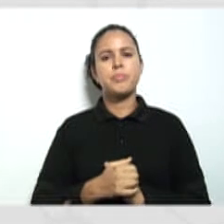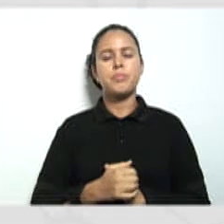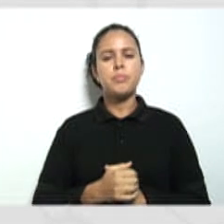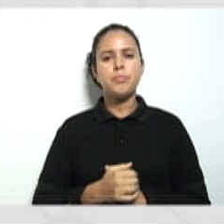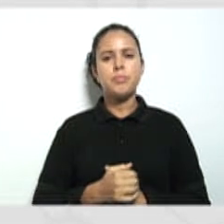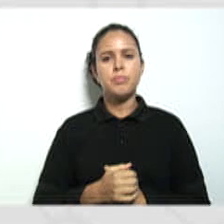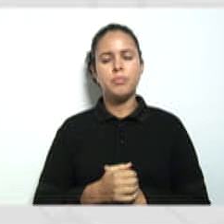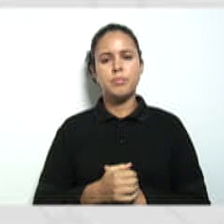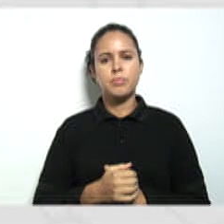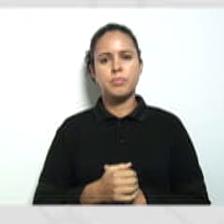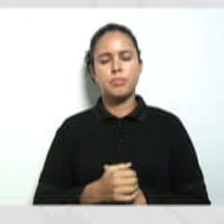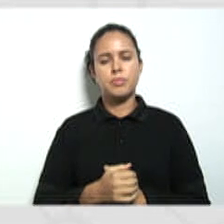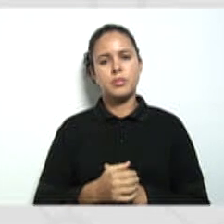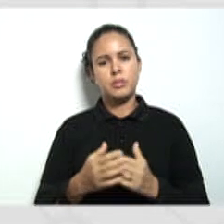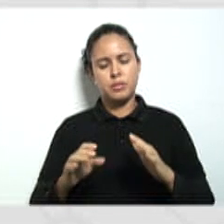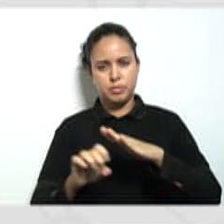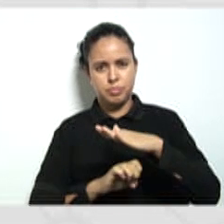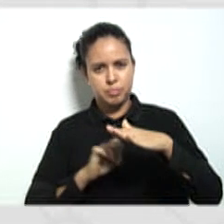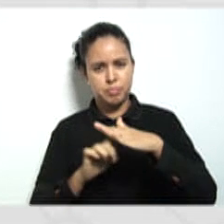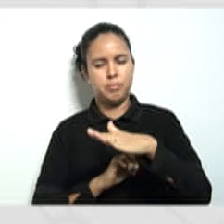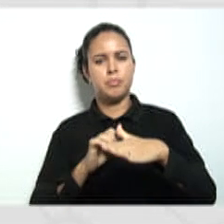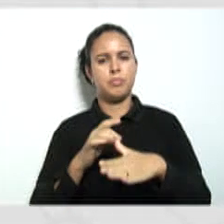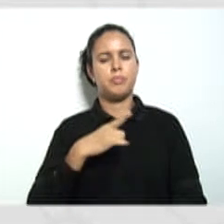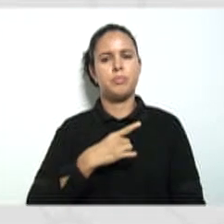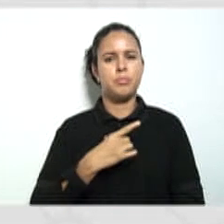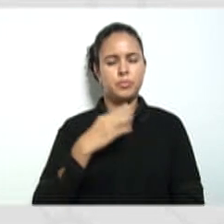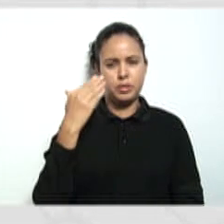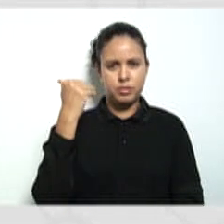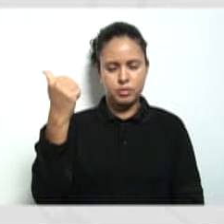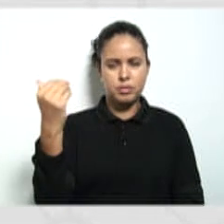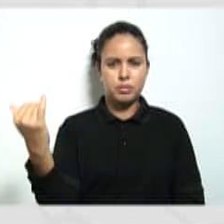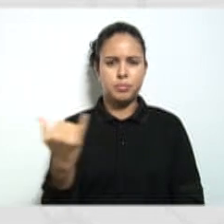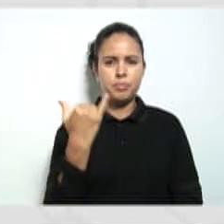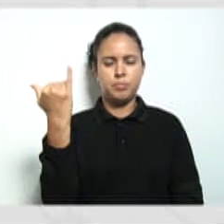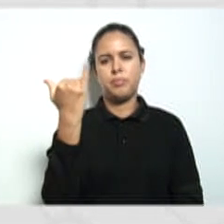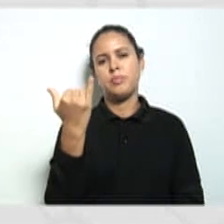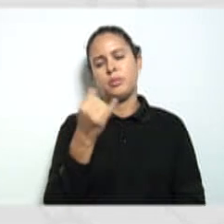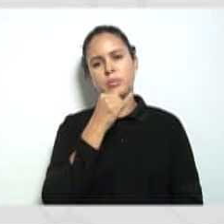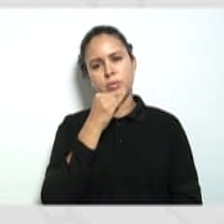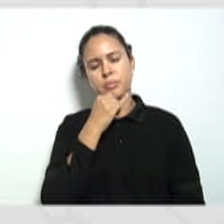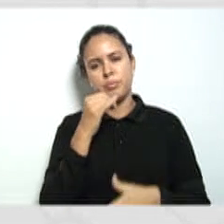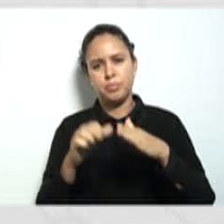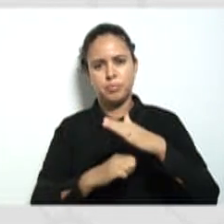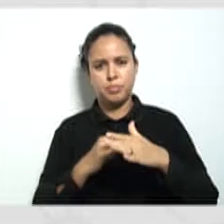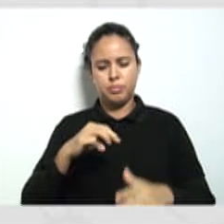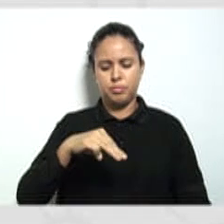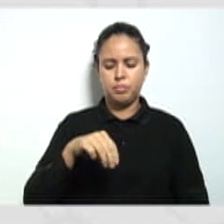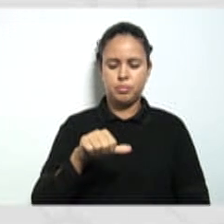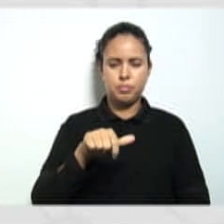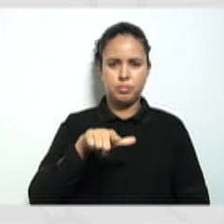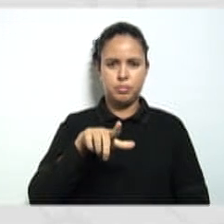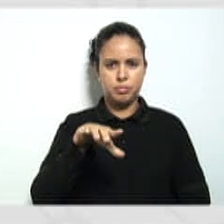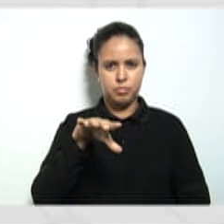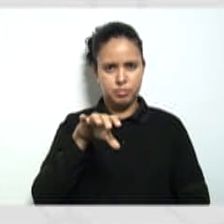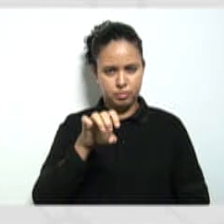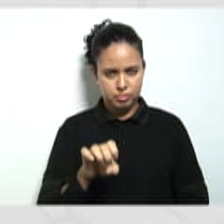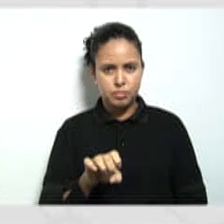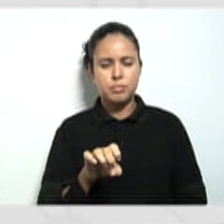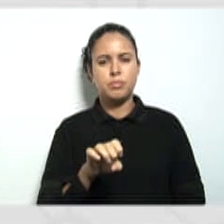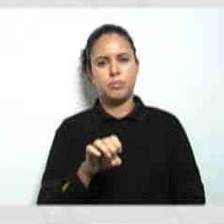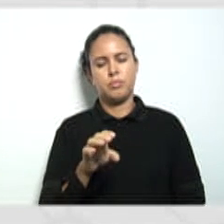exportadores de minerais. Temos empresas que são muito famosas, muito importantes, né? Por exemplo, a Vale do Rio Doce é uma empresa que trabalha com exportação de minerais. E a gente quer